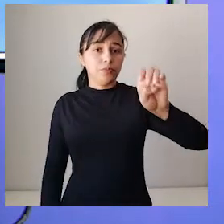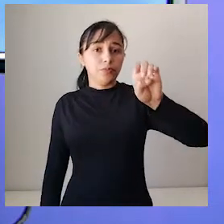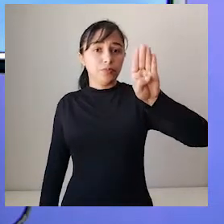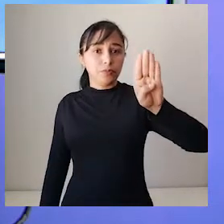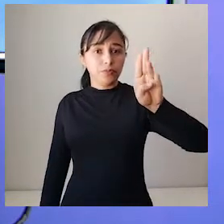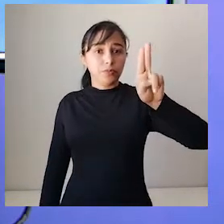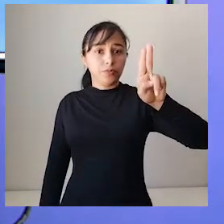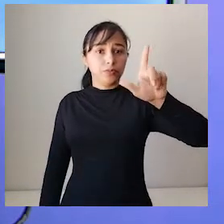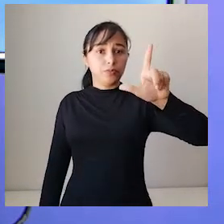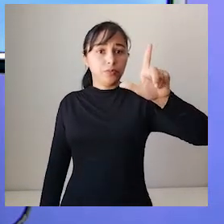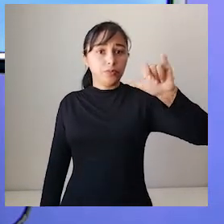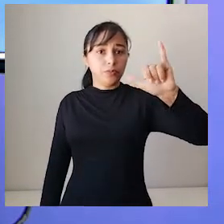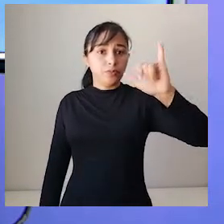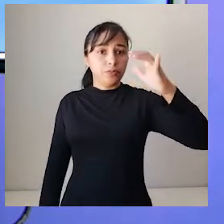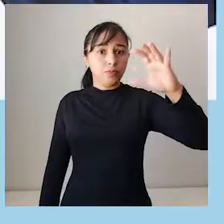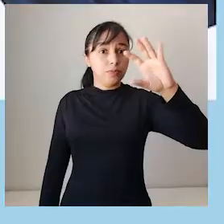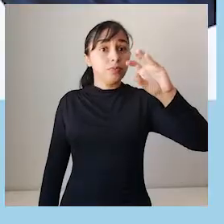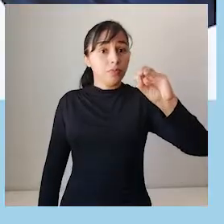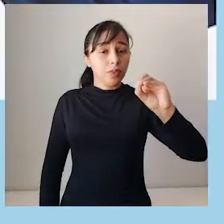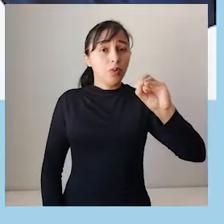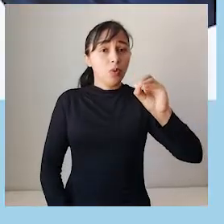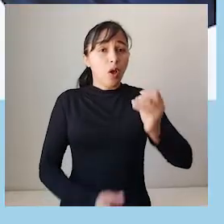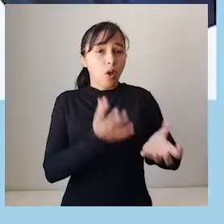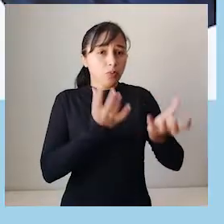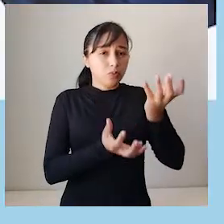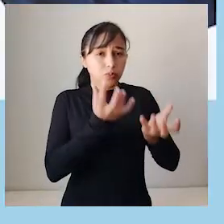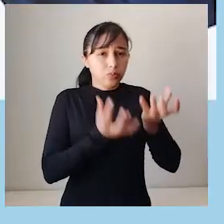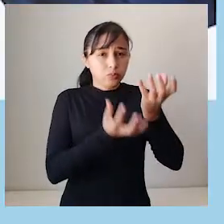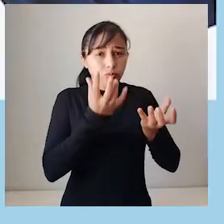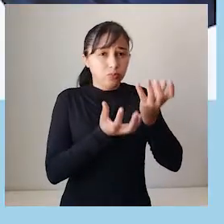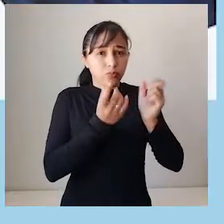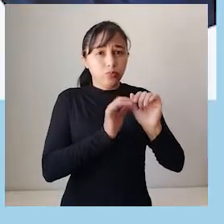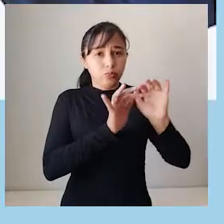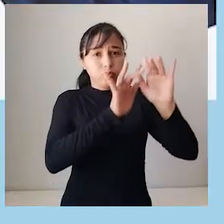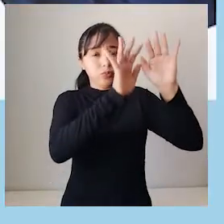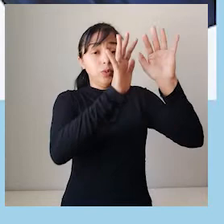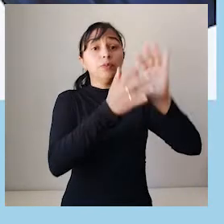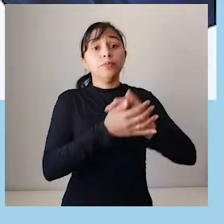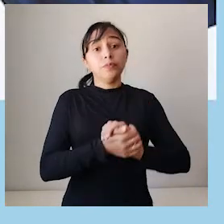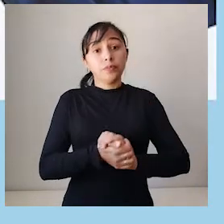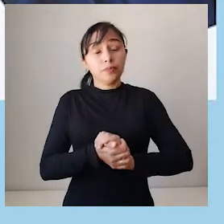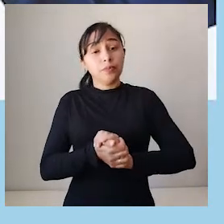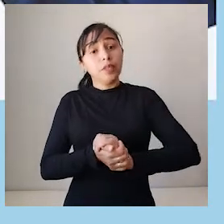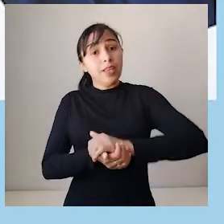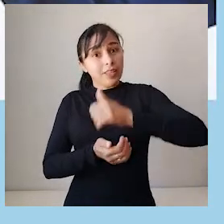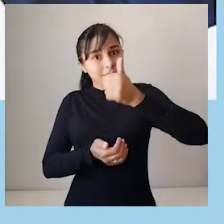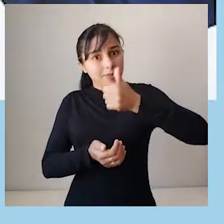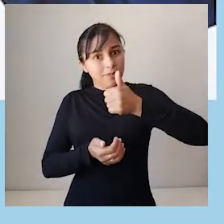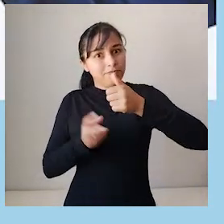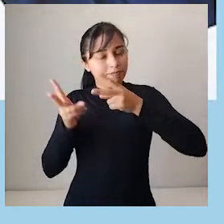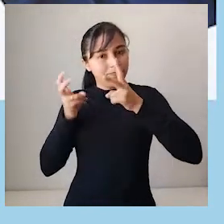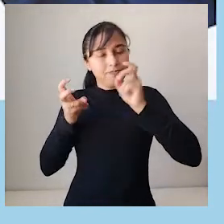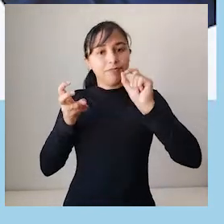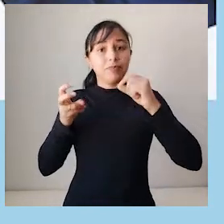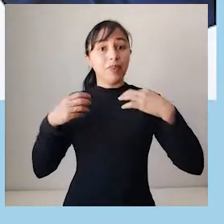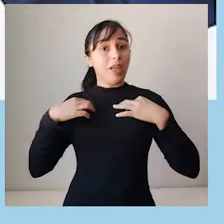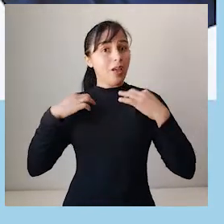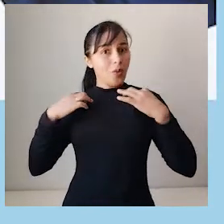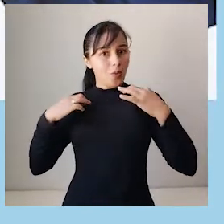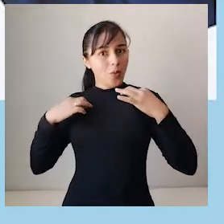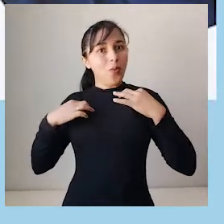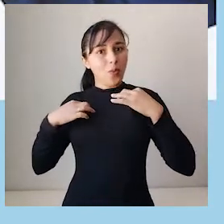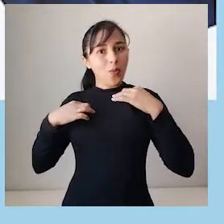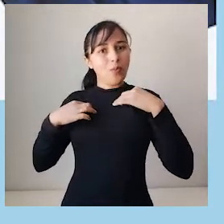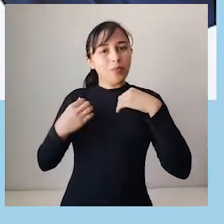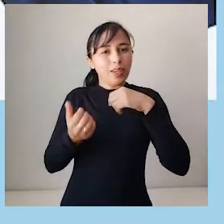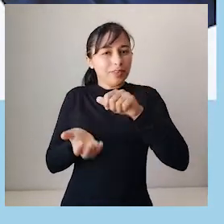evaporação nós podemos observar quando nós colocamos as roupas no varal. A água do estado líquido